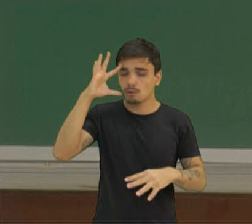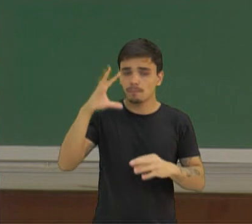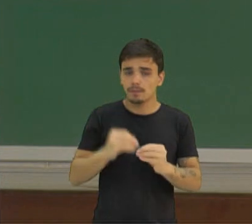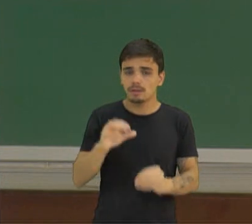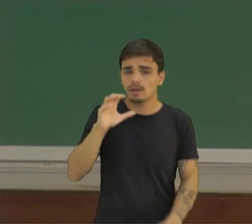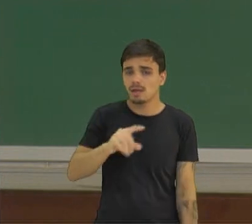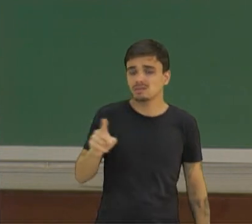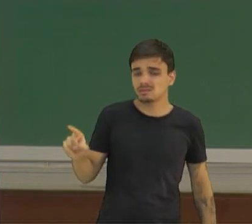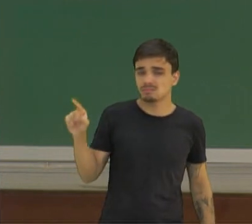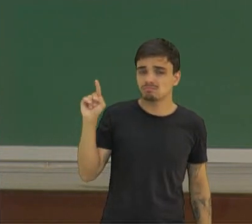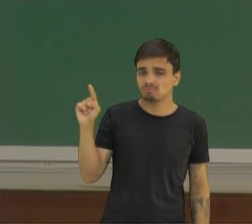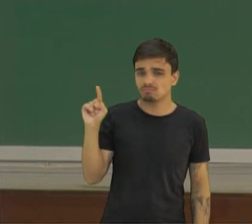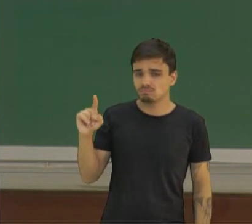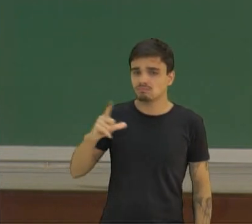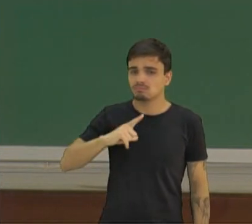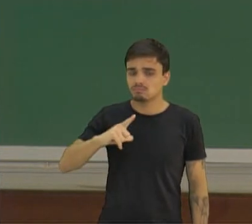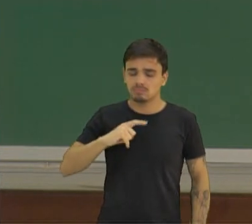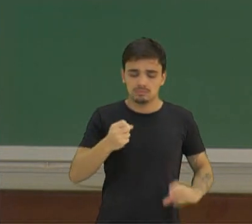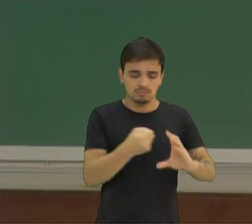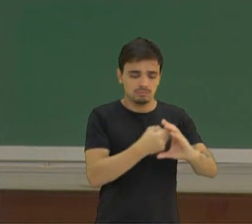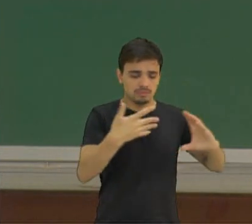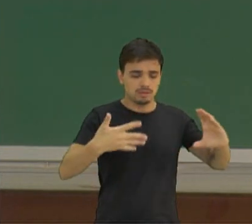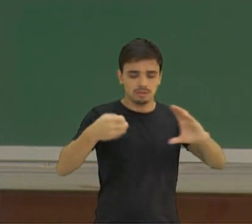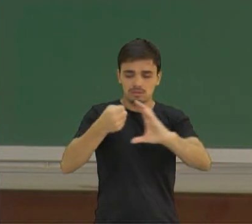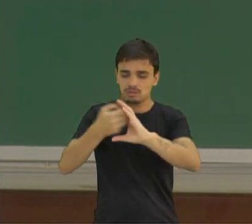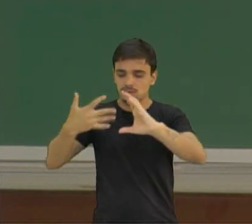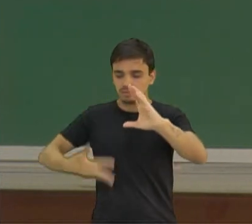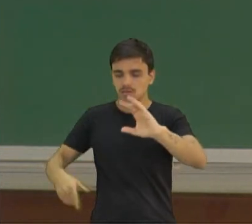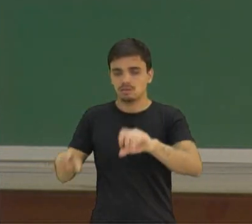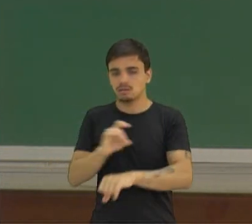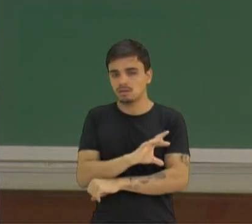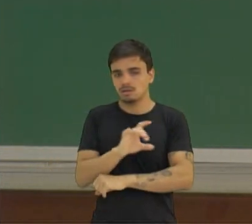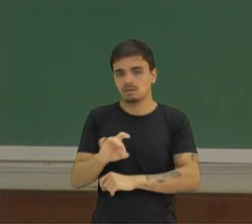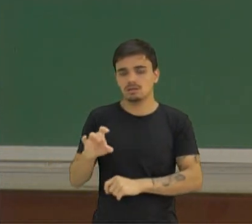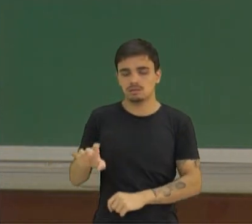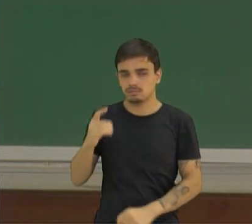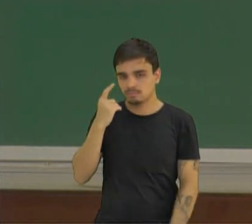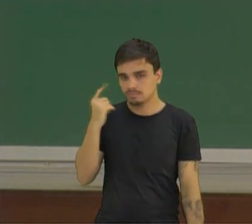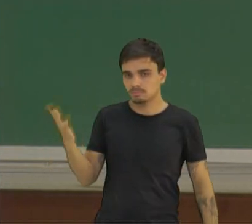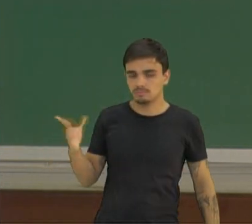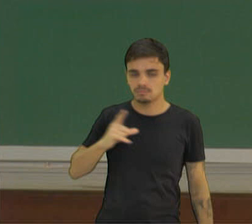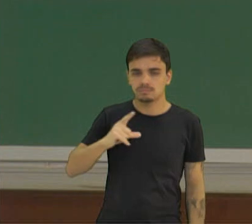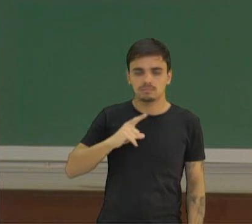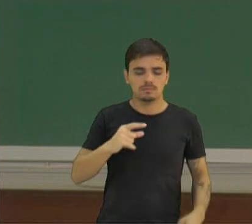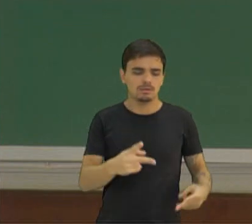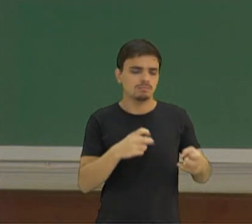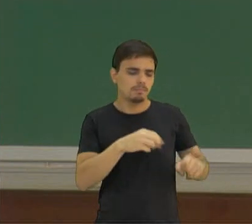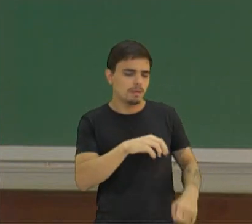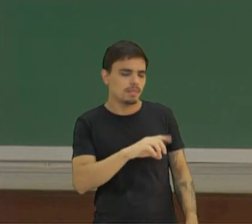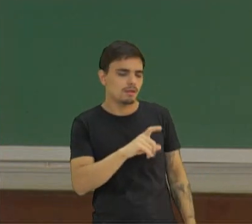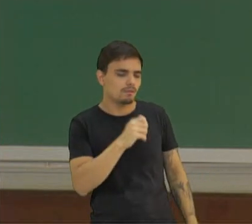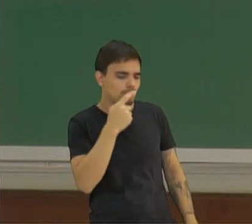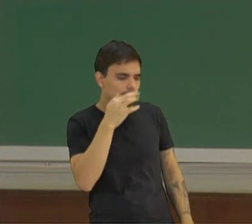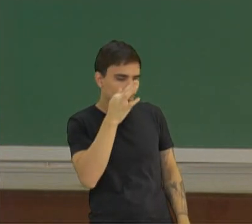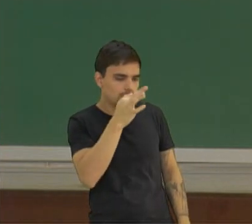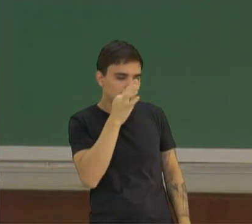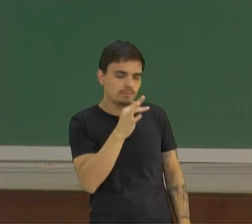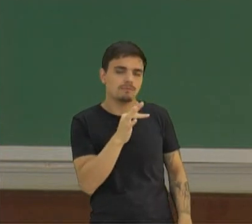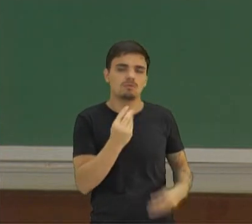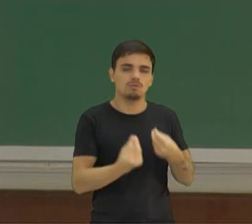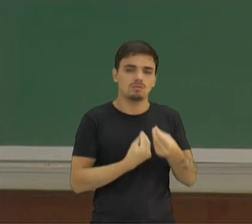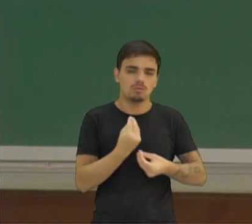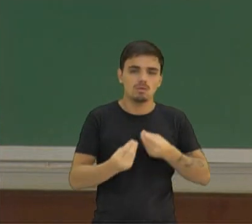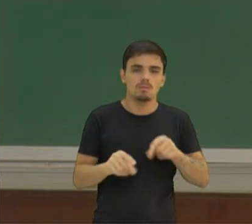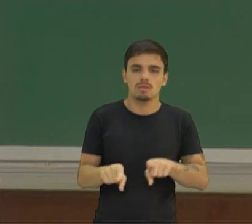interpretação de uma característica de cada vez então meio começou lá vamos analisar as flores da planta